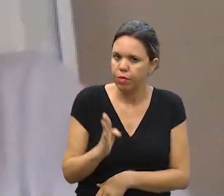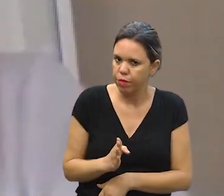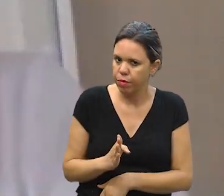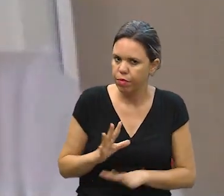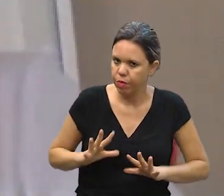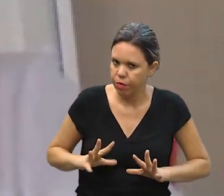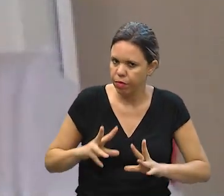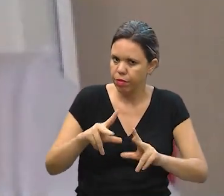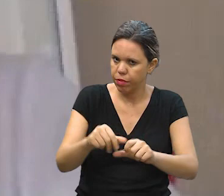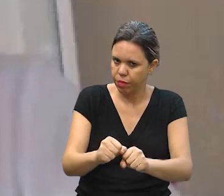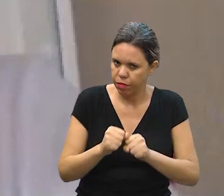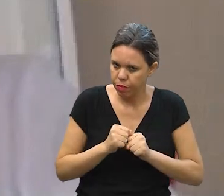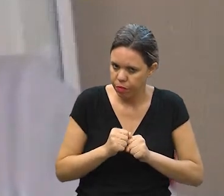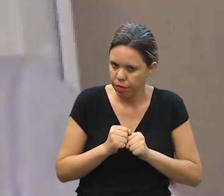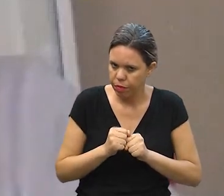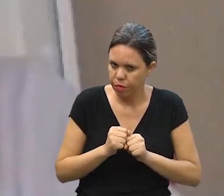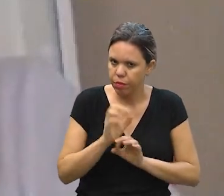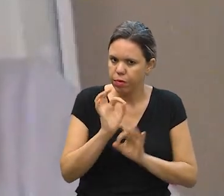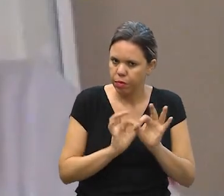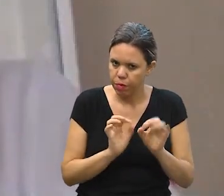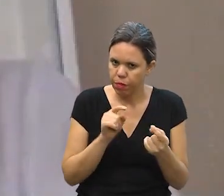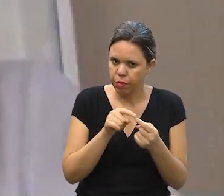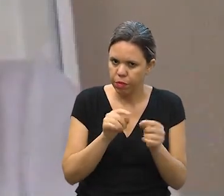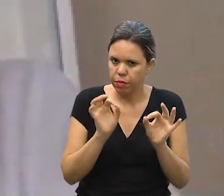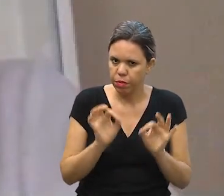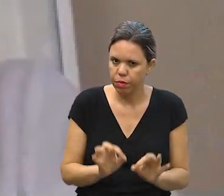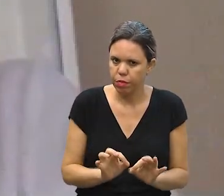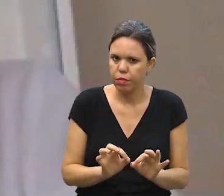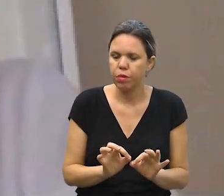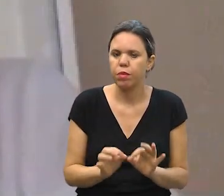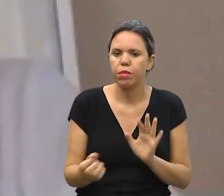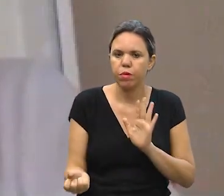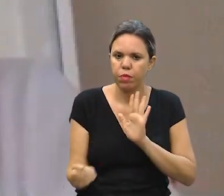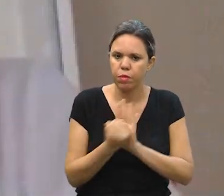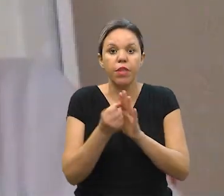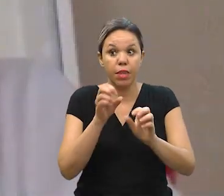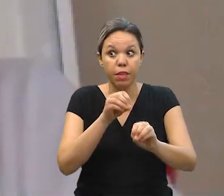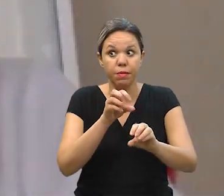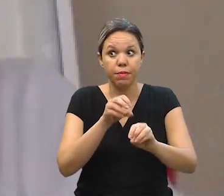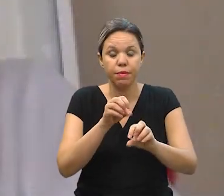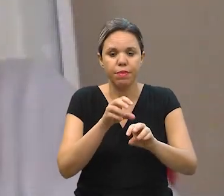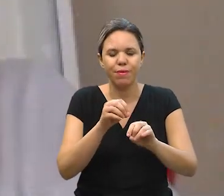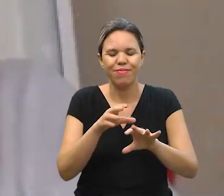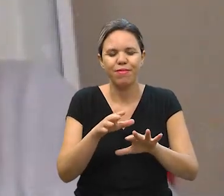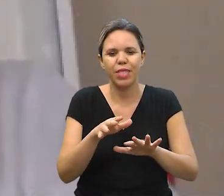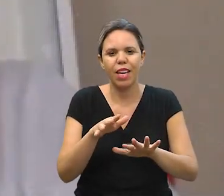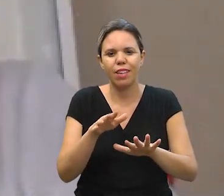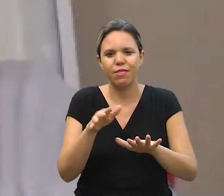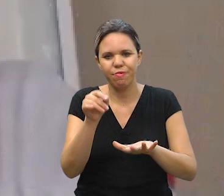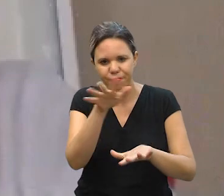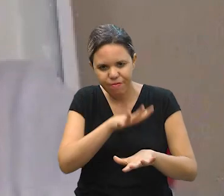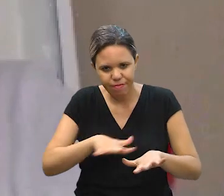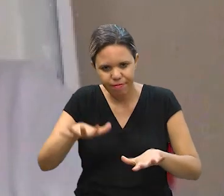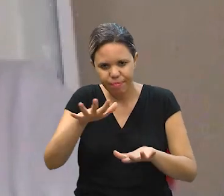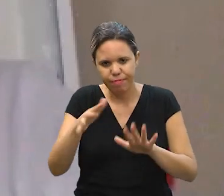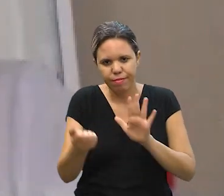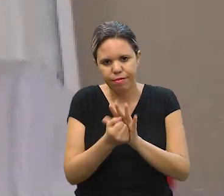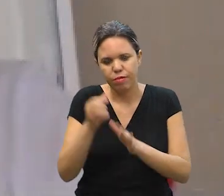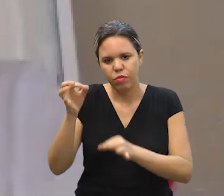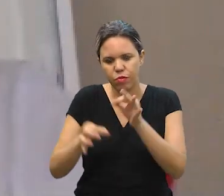e todas elas muito bem fincadas em marcos educacionais e